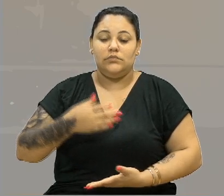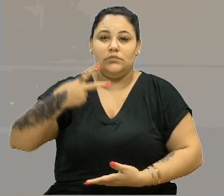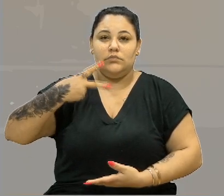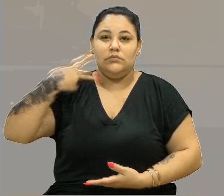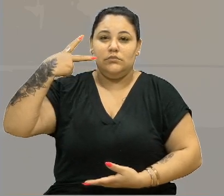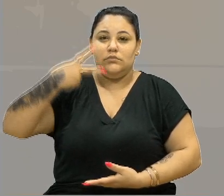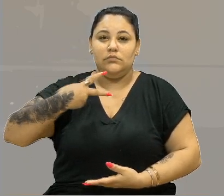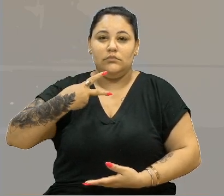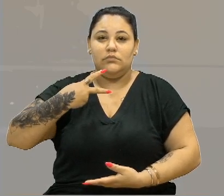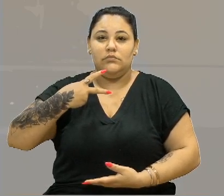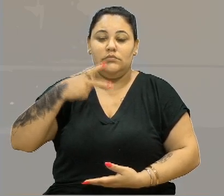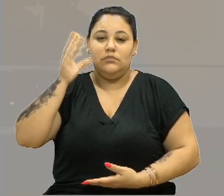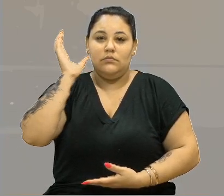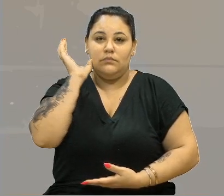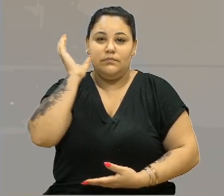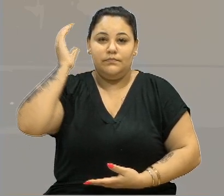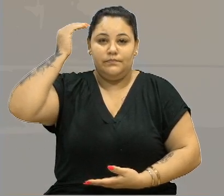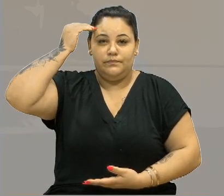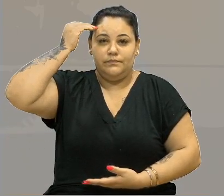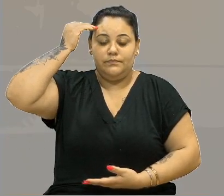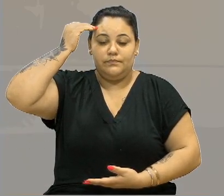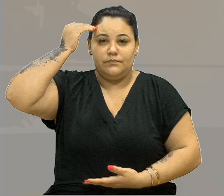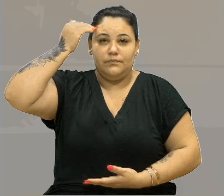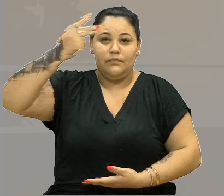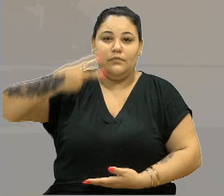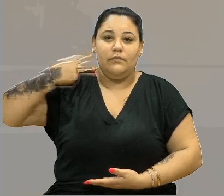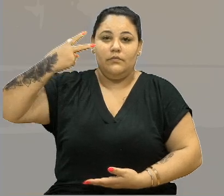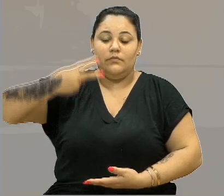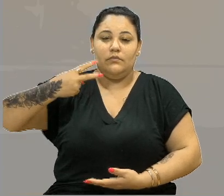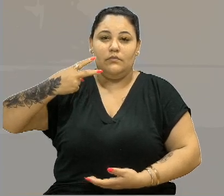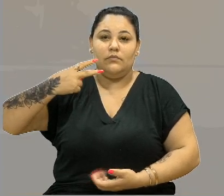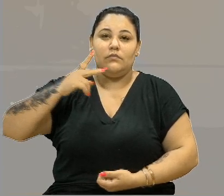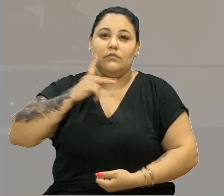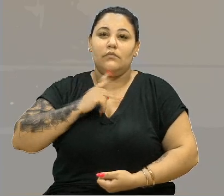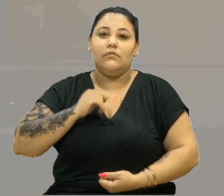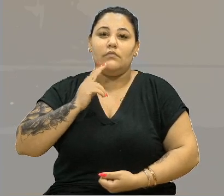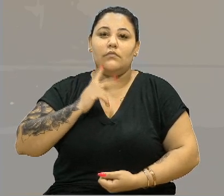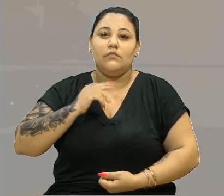vereador Felipe Gremelmaier, do vereador Renato Oliveira,